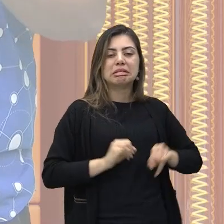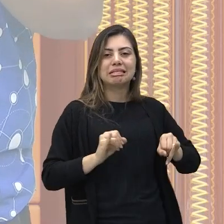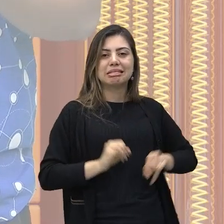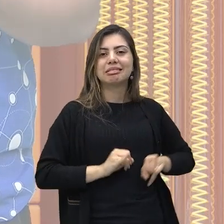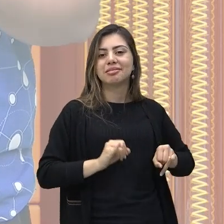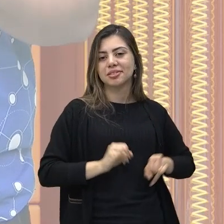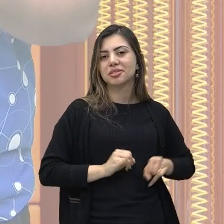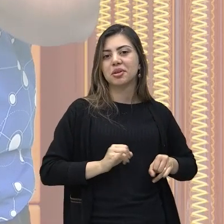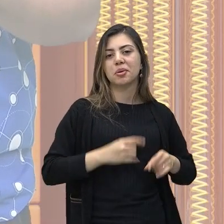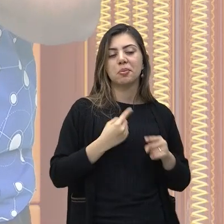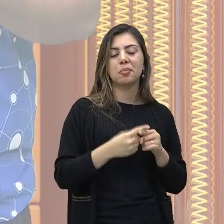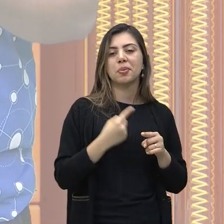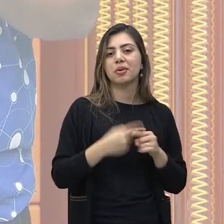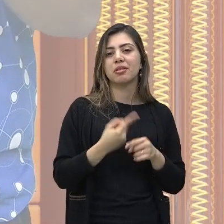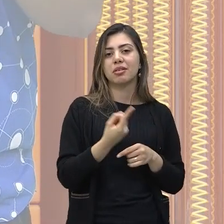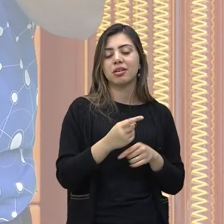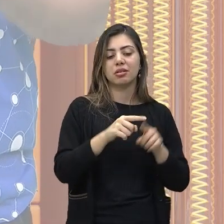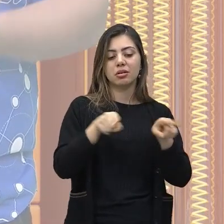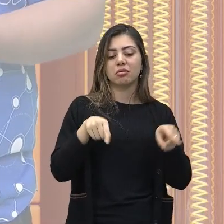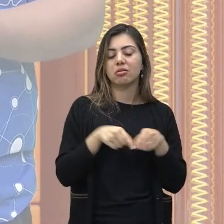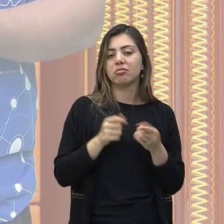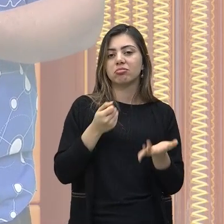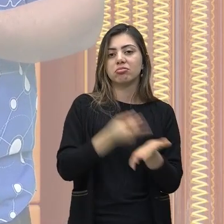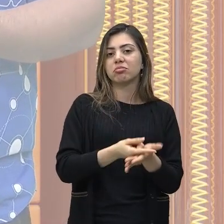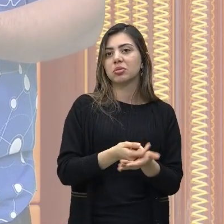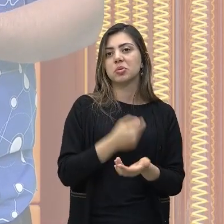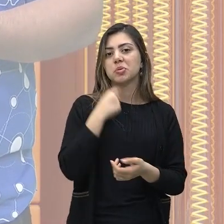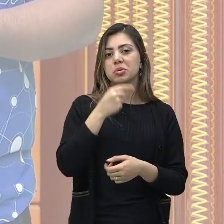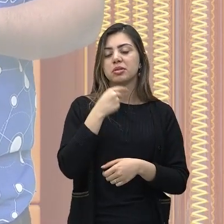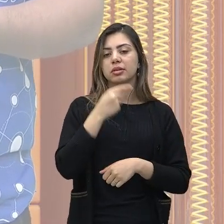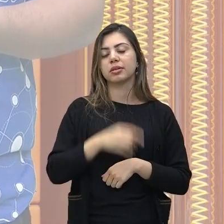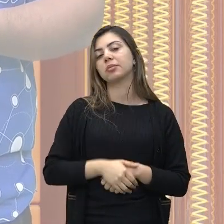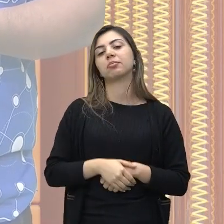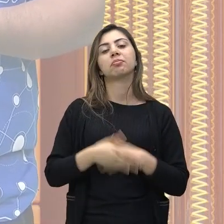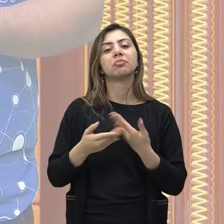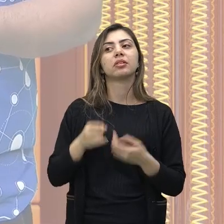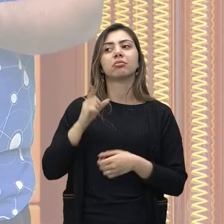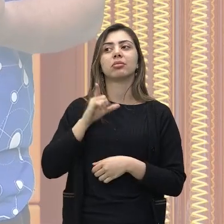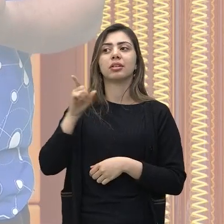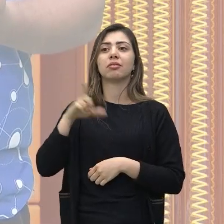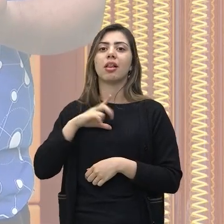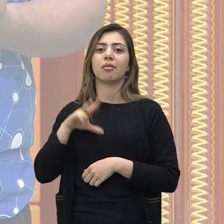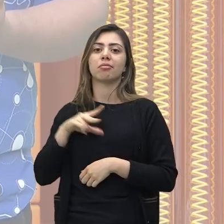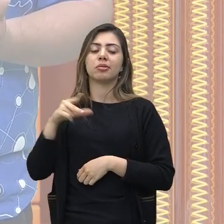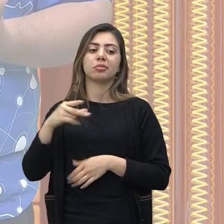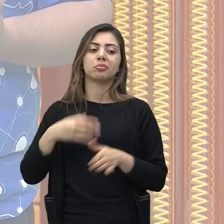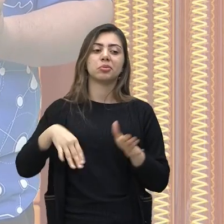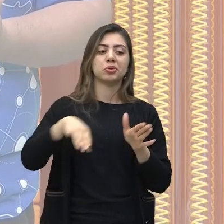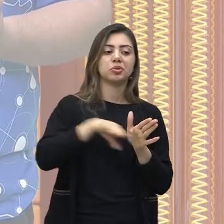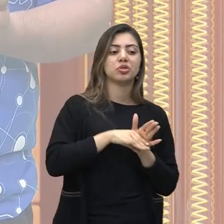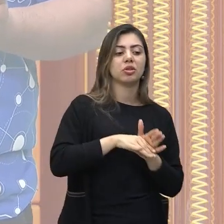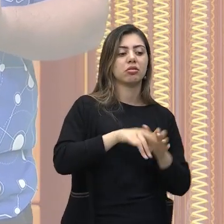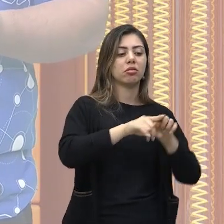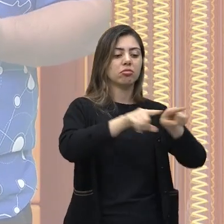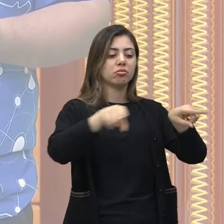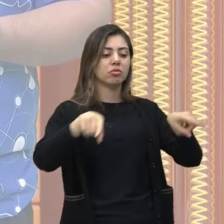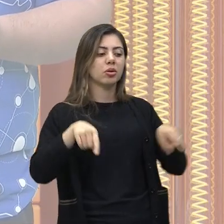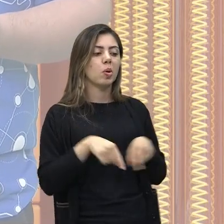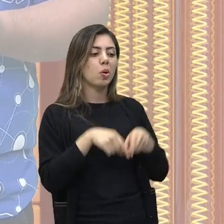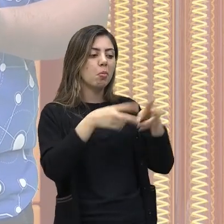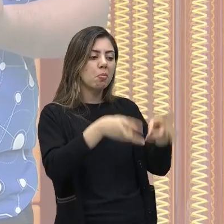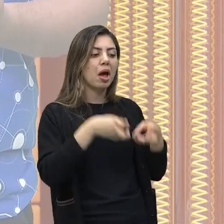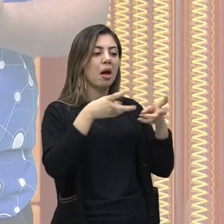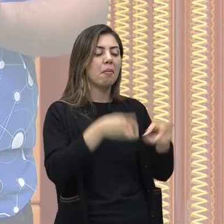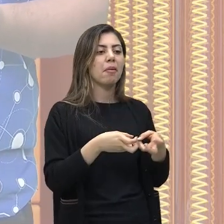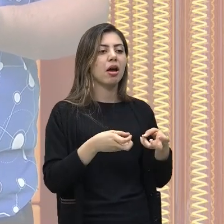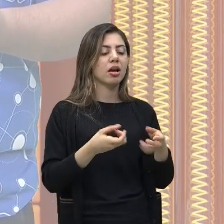severamente punidos por algo que nem era culpa deles. Ou seja, o branco chegou, usurpou a terra, ocupou